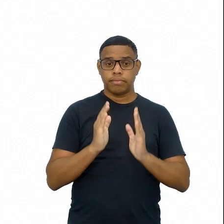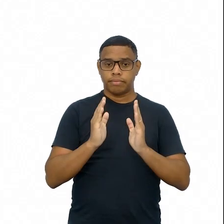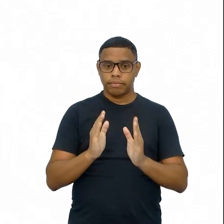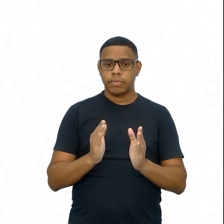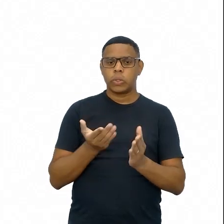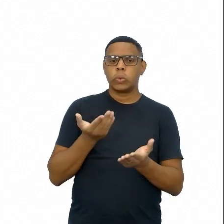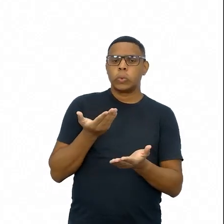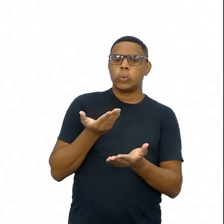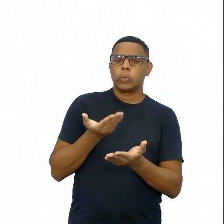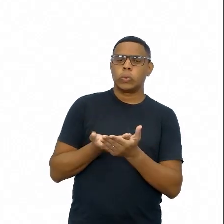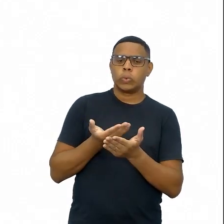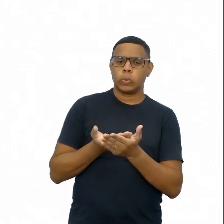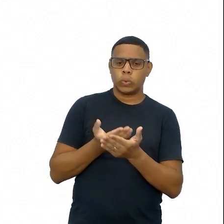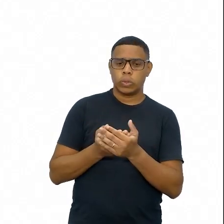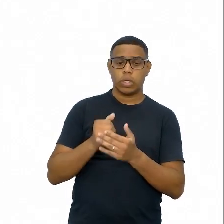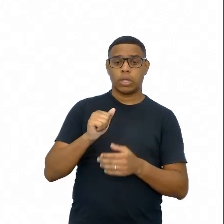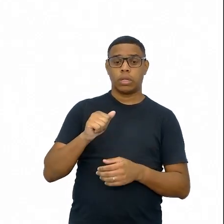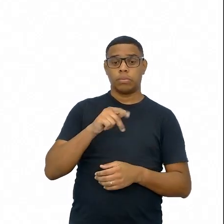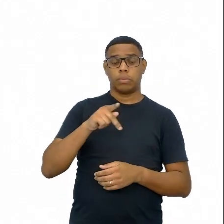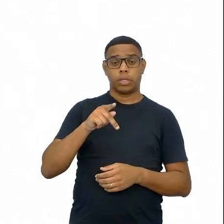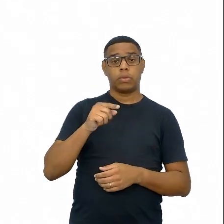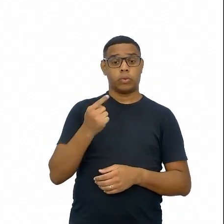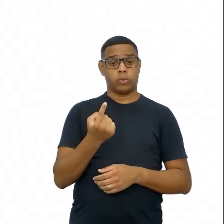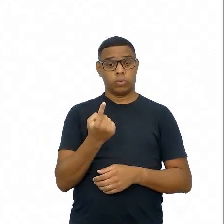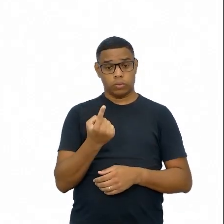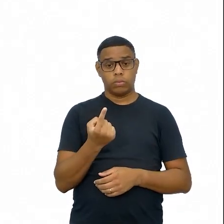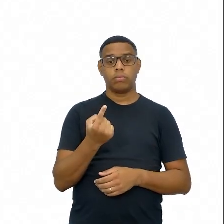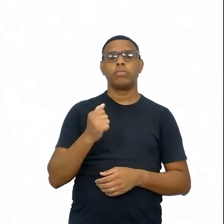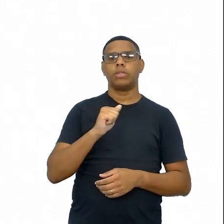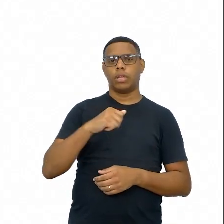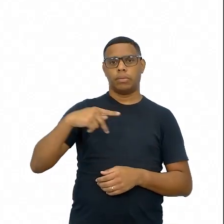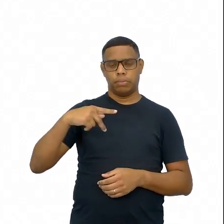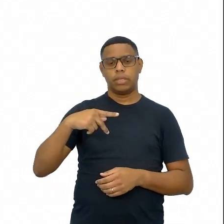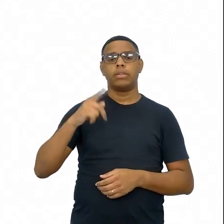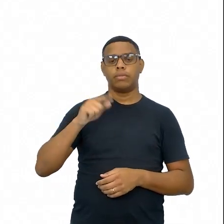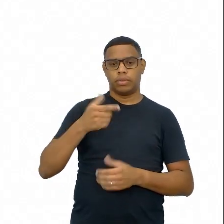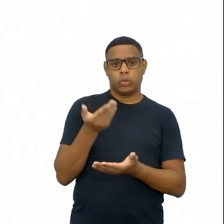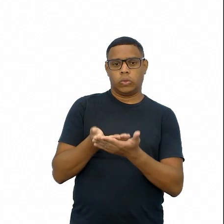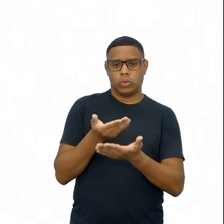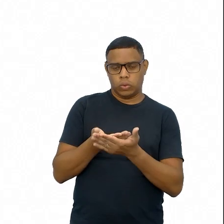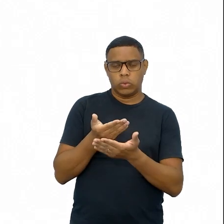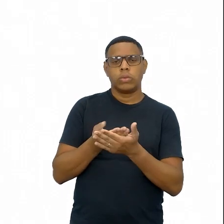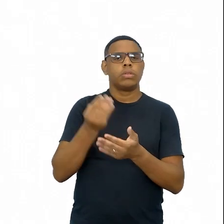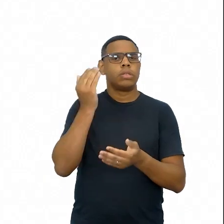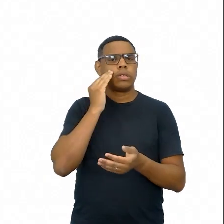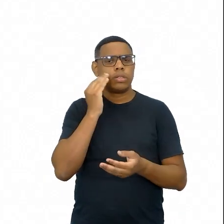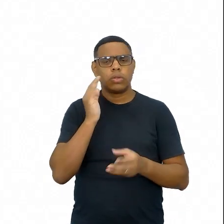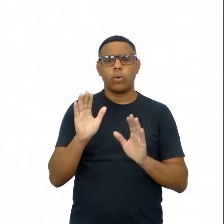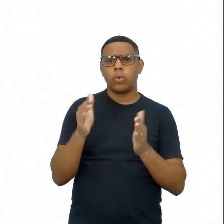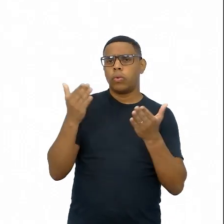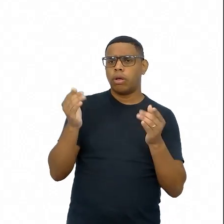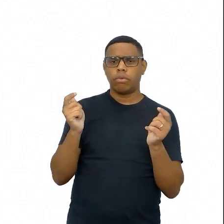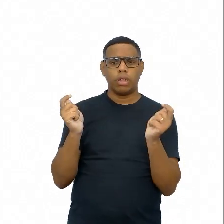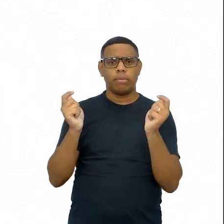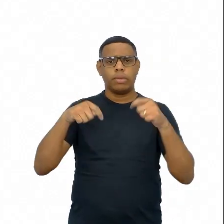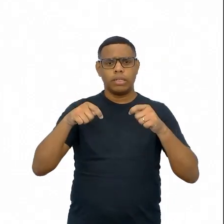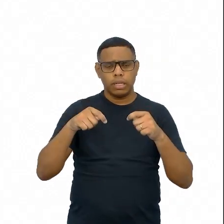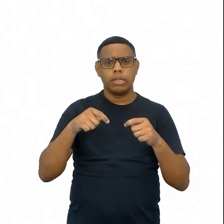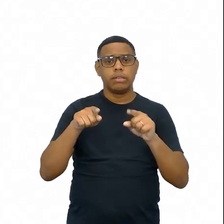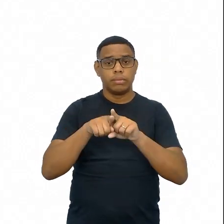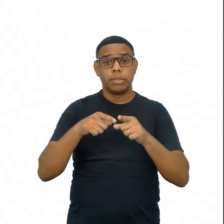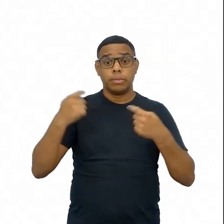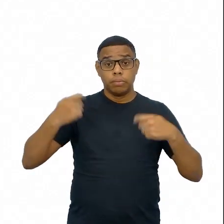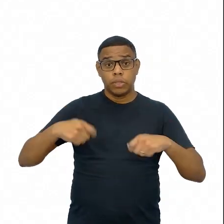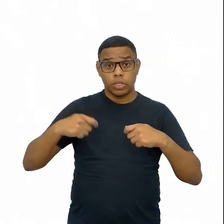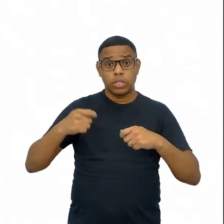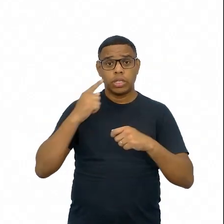iremos fazer um estudo dos resultados da AP, dessa primeira AP, buscando entender quais habilidades que